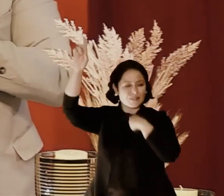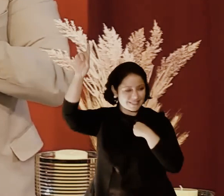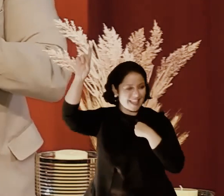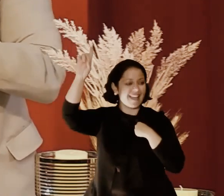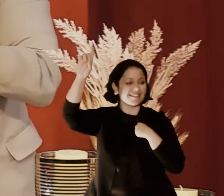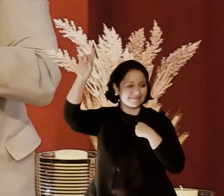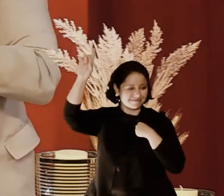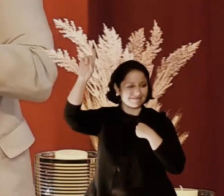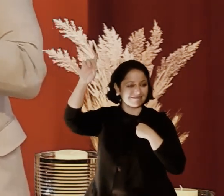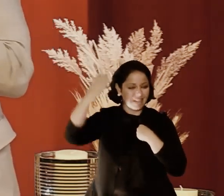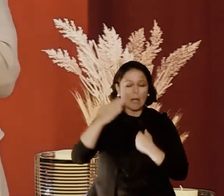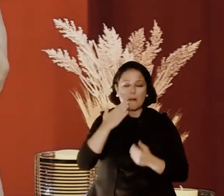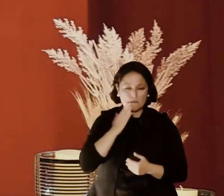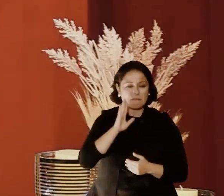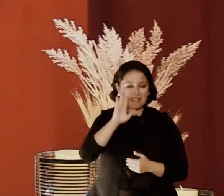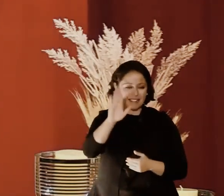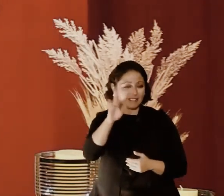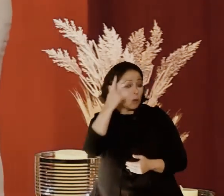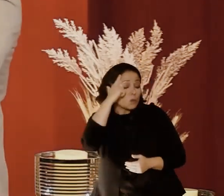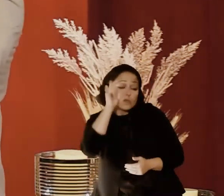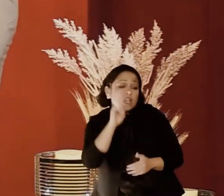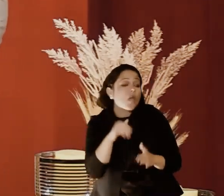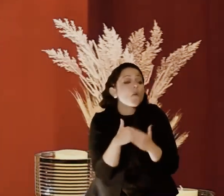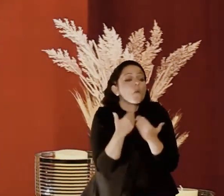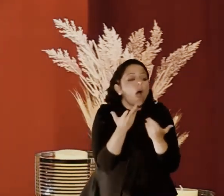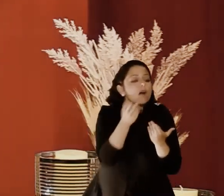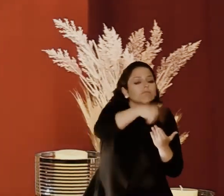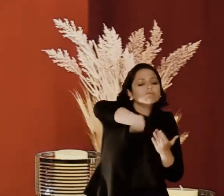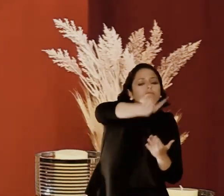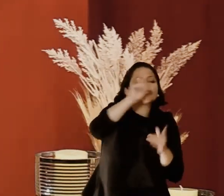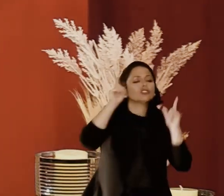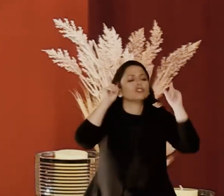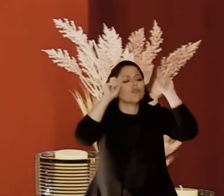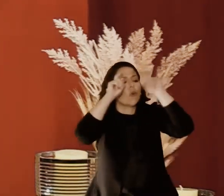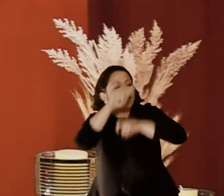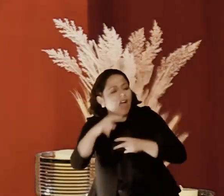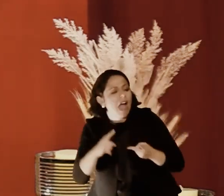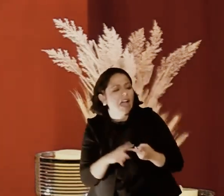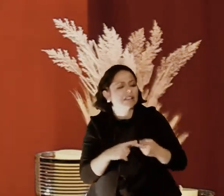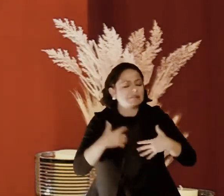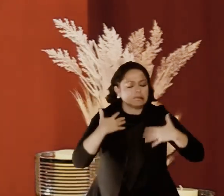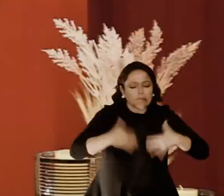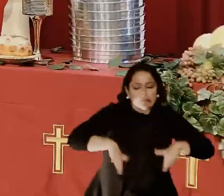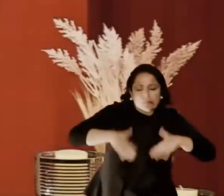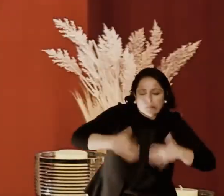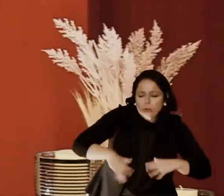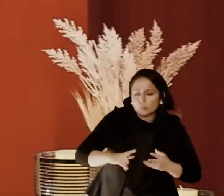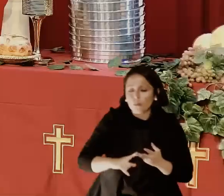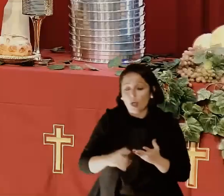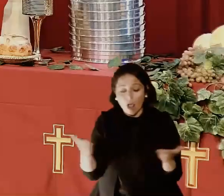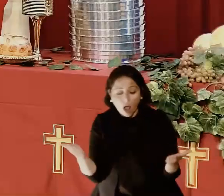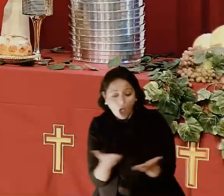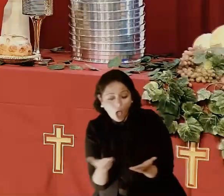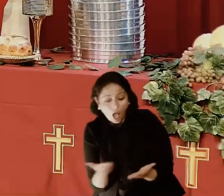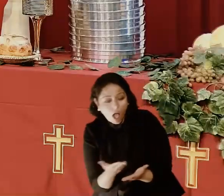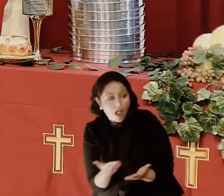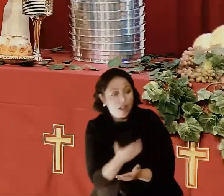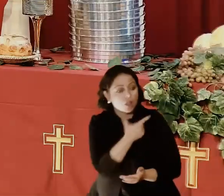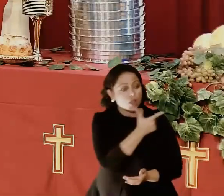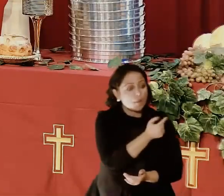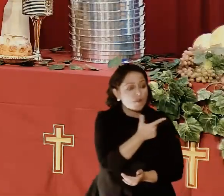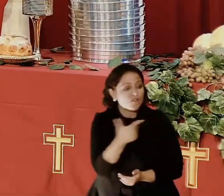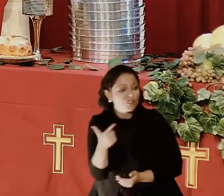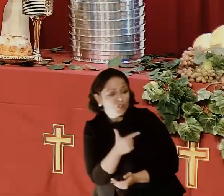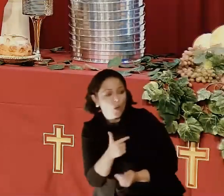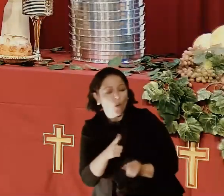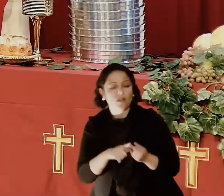Mas ele vai cumprir. Eu não sei a luta que você está passando, eu não sei o desafio, esse ano que passou, e o ano que já começa com desafios,